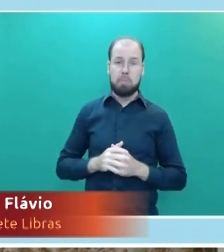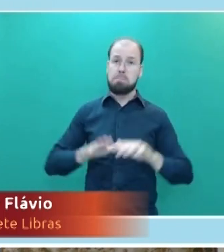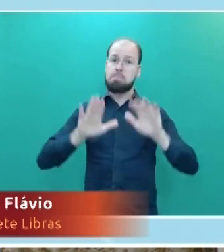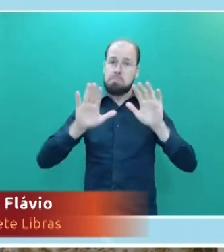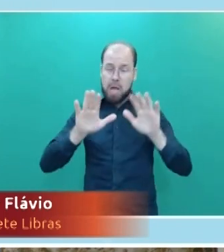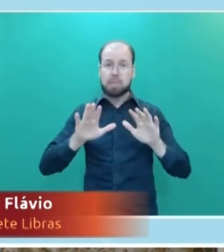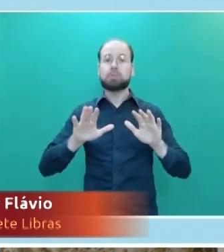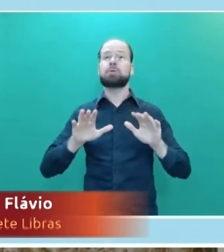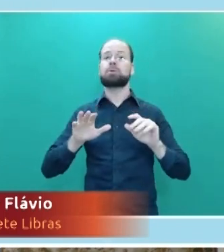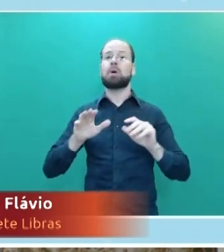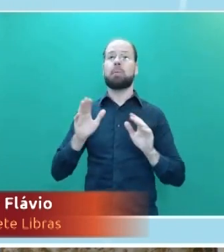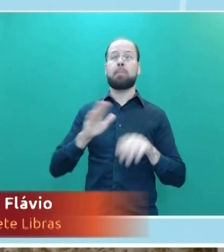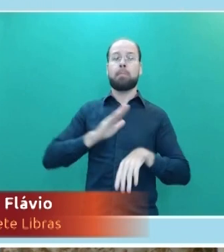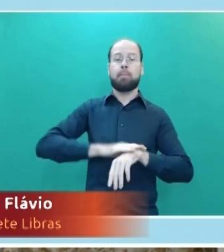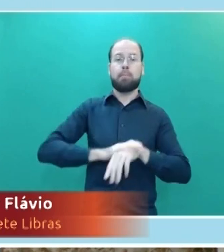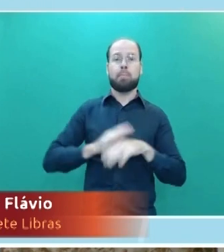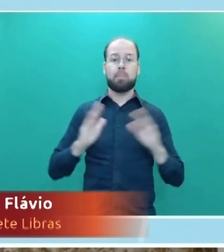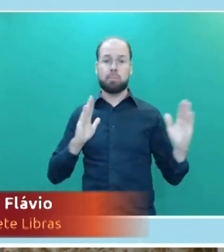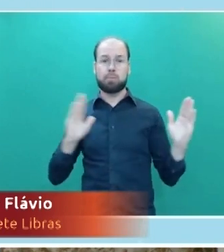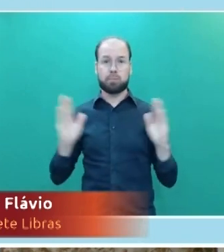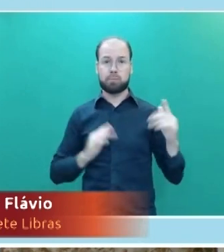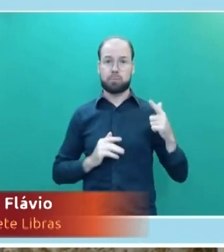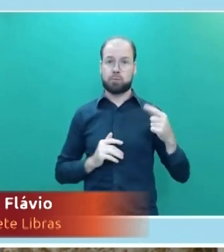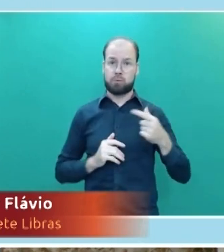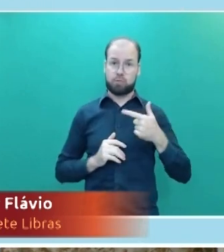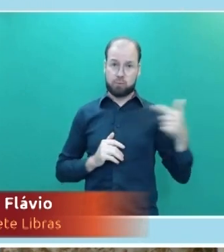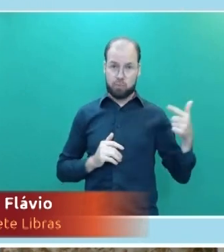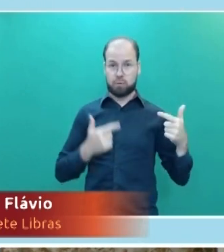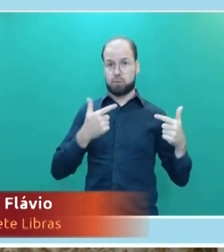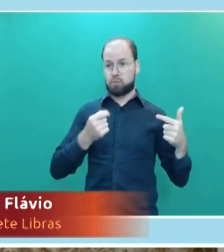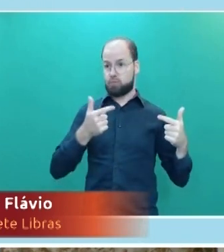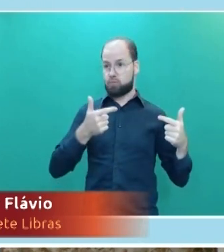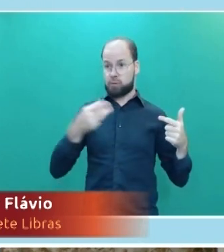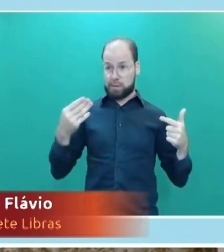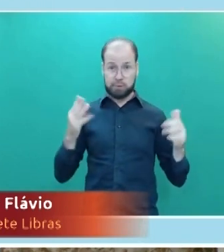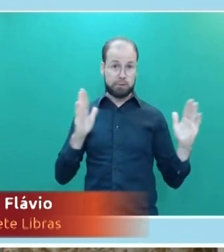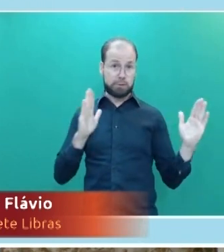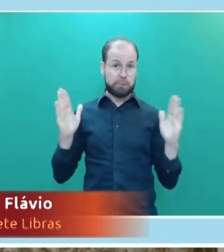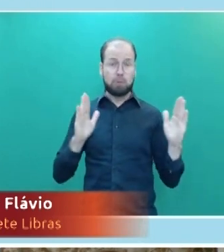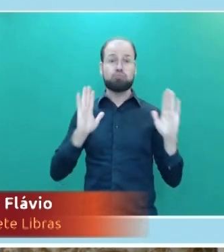22 e 23, a gente está acompanhando tantos casos violentos?